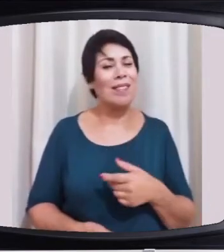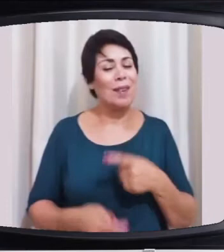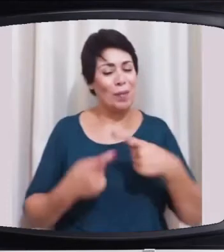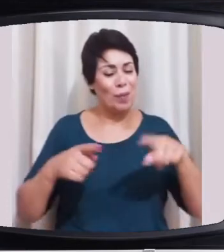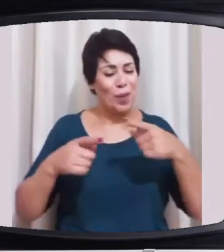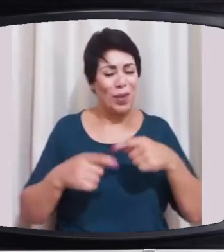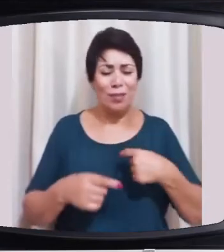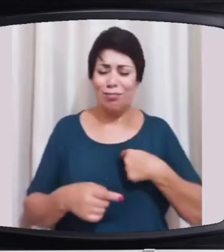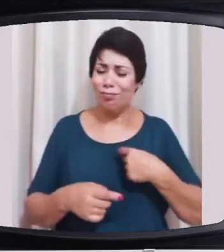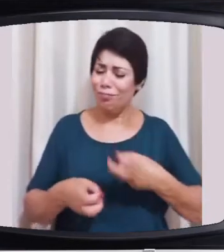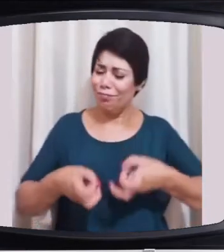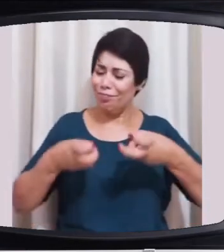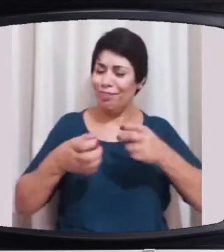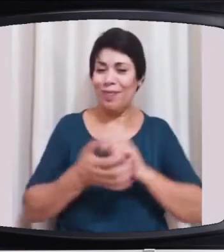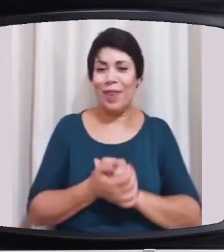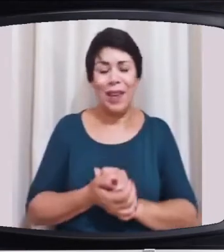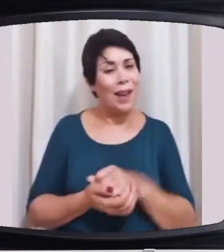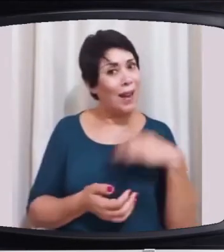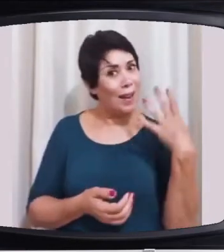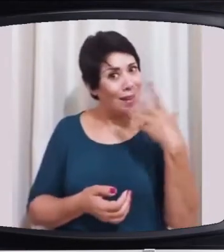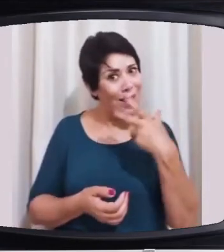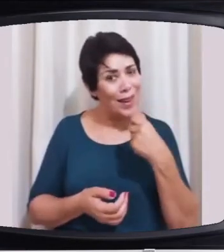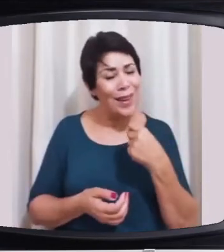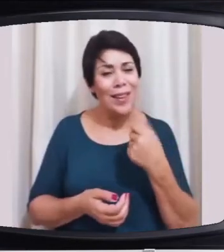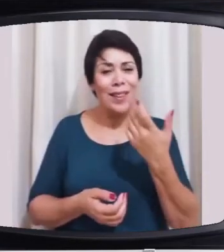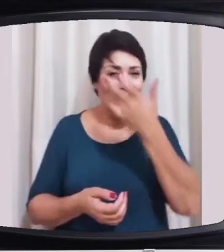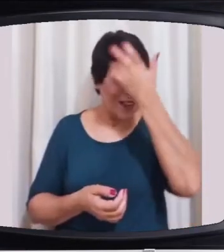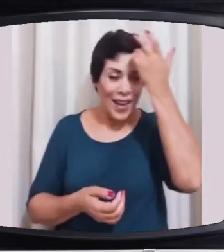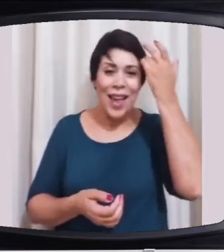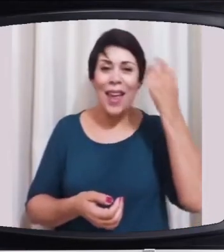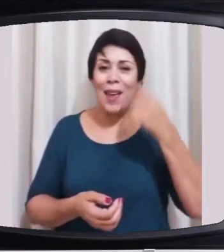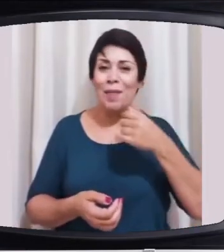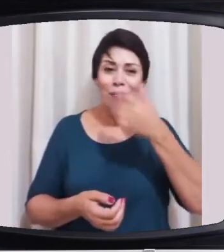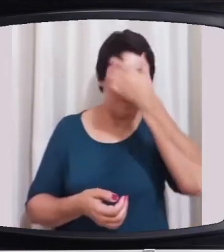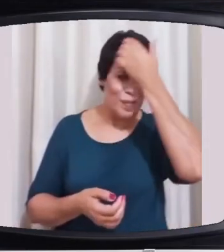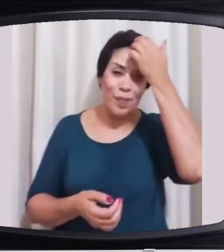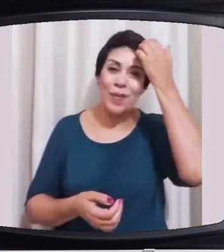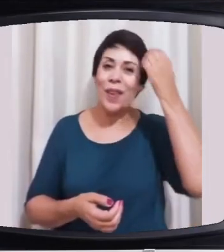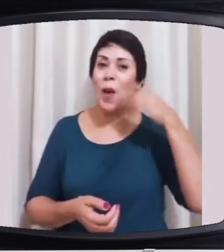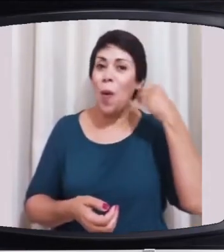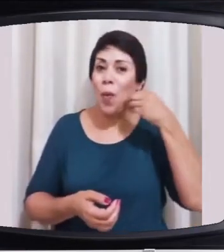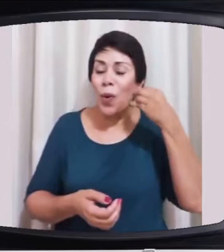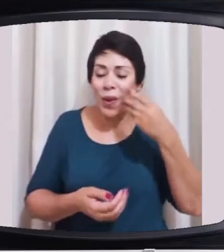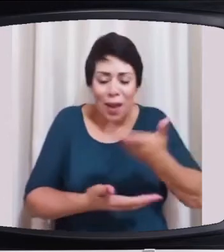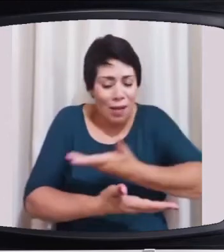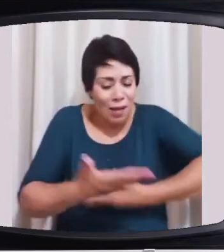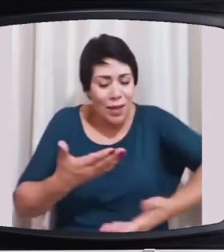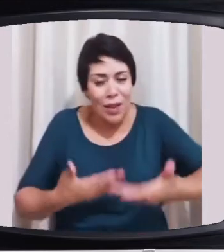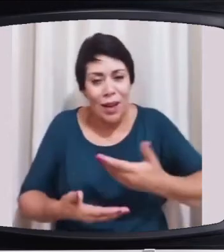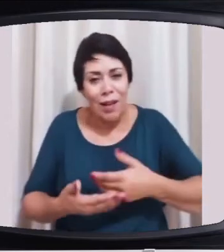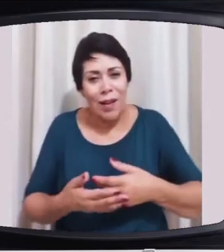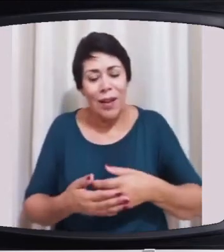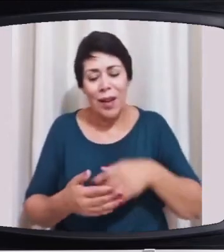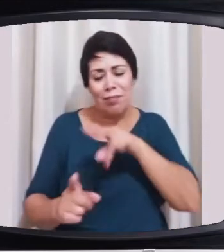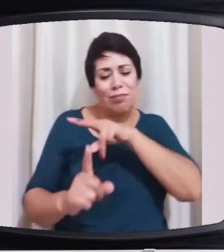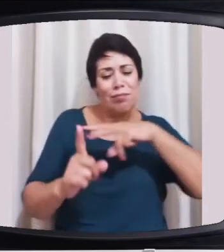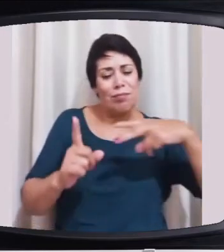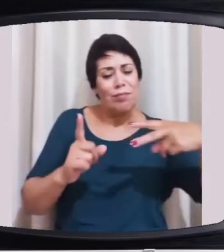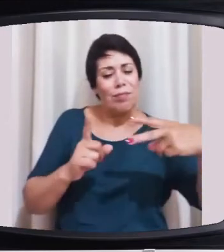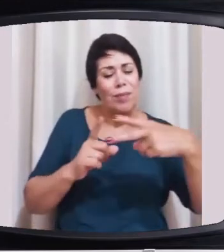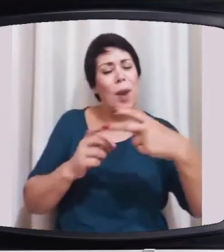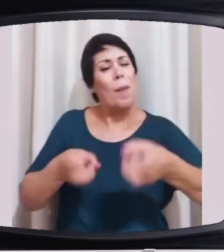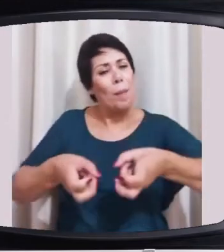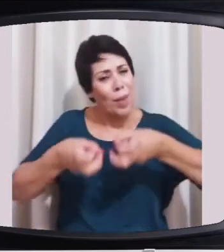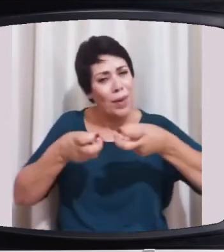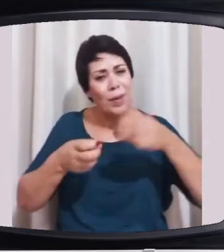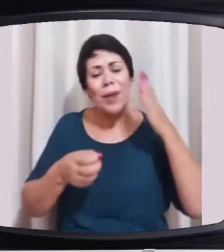gente sente, né? Mas é lindo sempre a gente ter aqui o poder de ter essa troca, de descobrir o ponto de vista do compositor, o